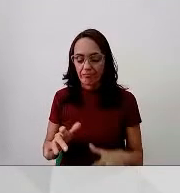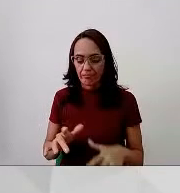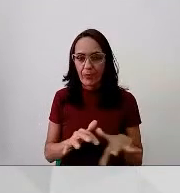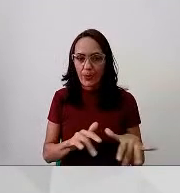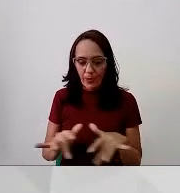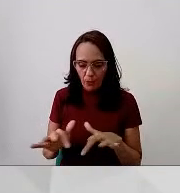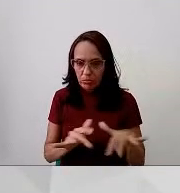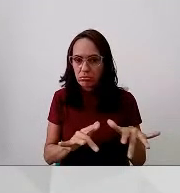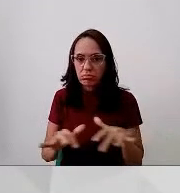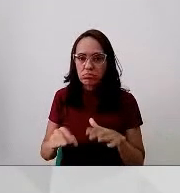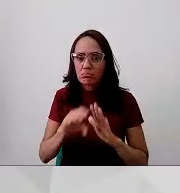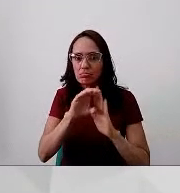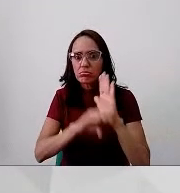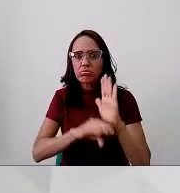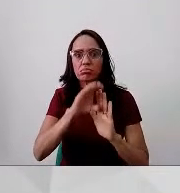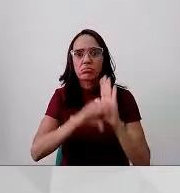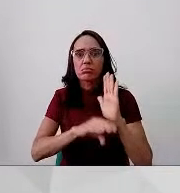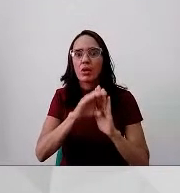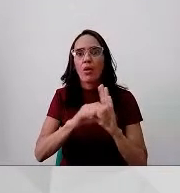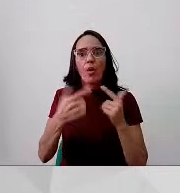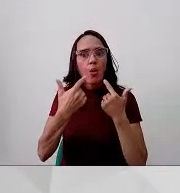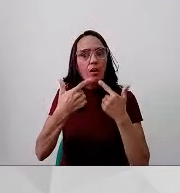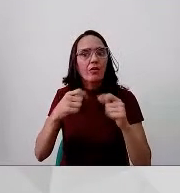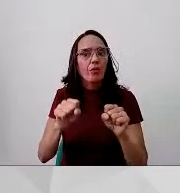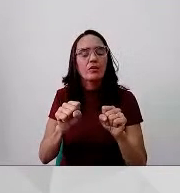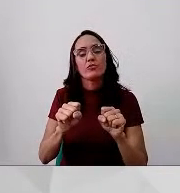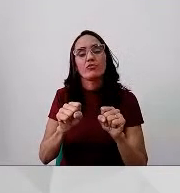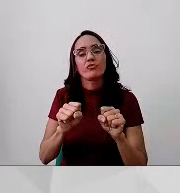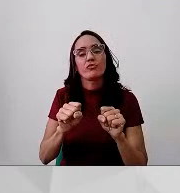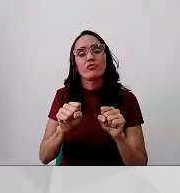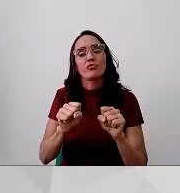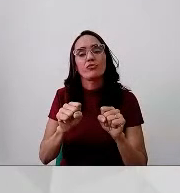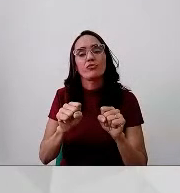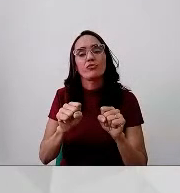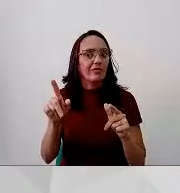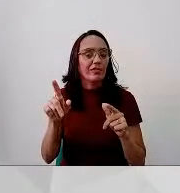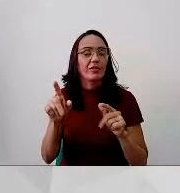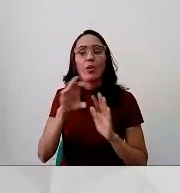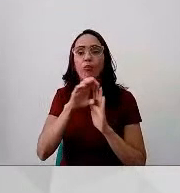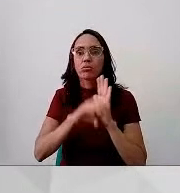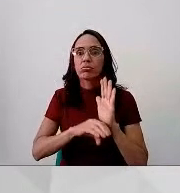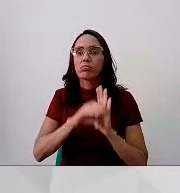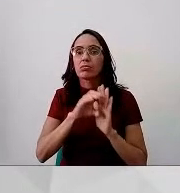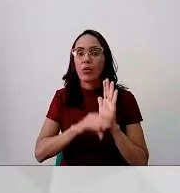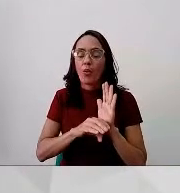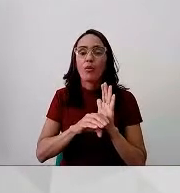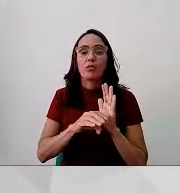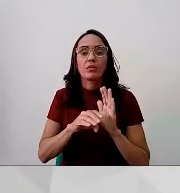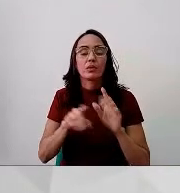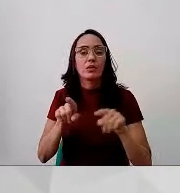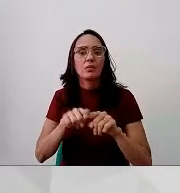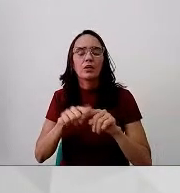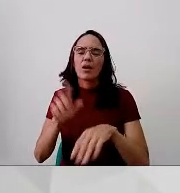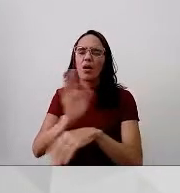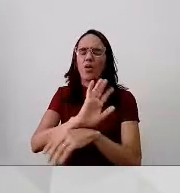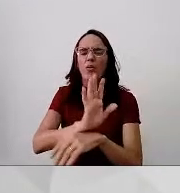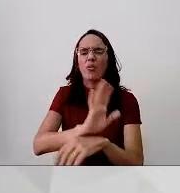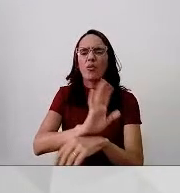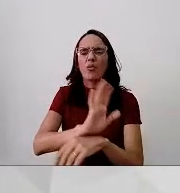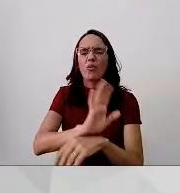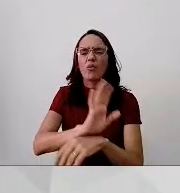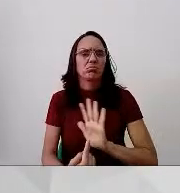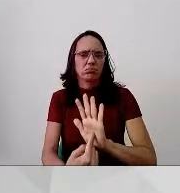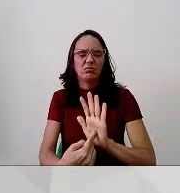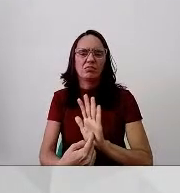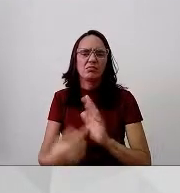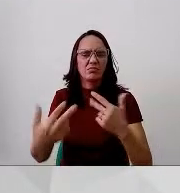alguma linguagem, né? Então tem lá os fóruns, if, etc, etc, né?